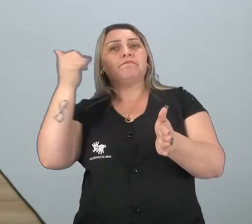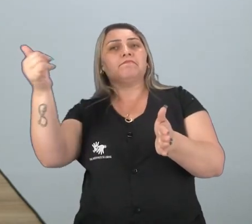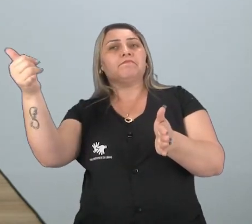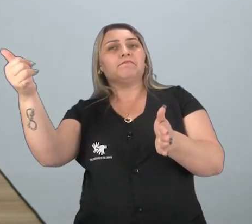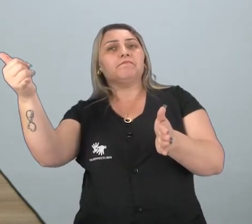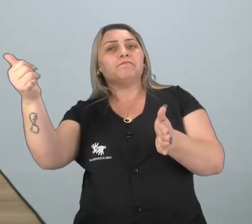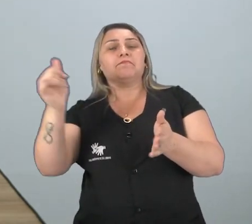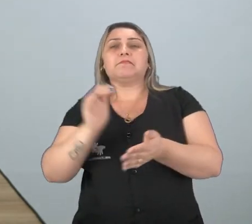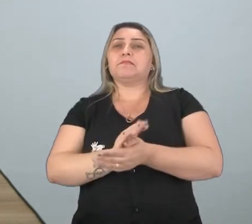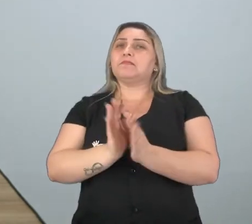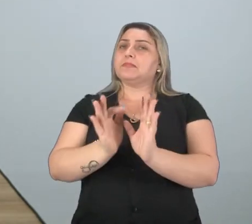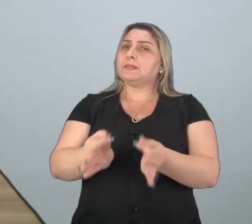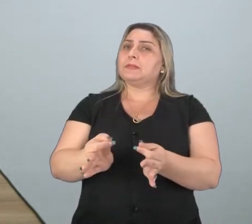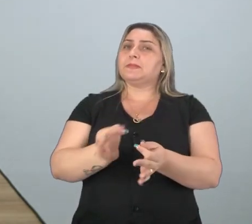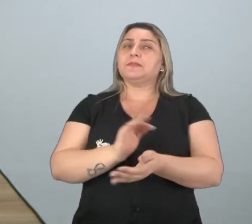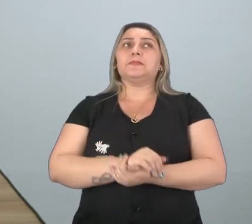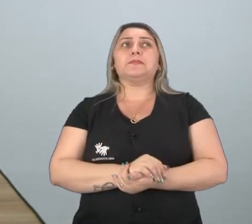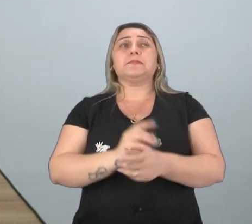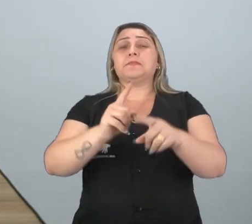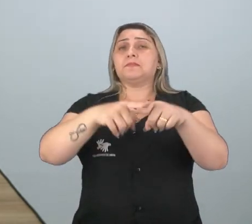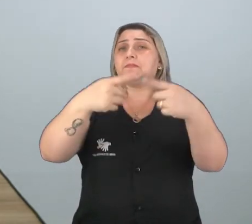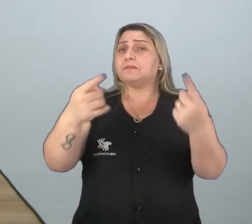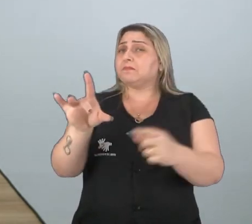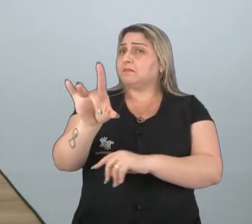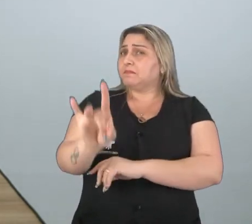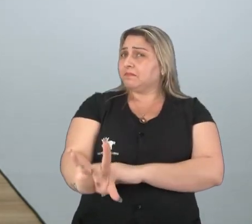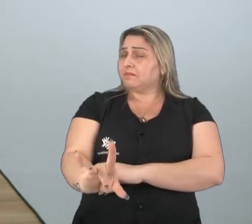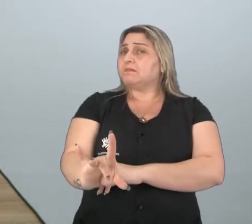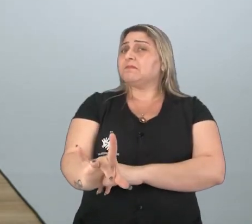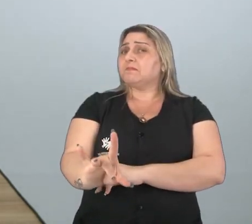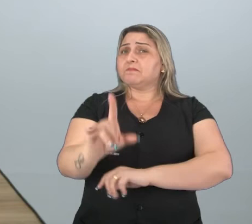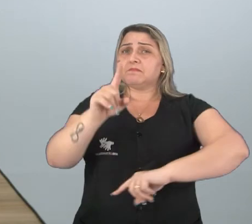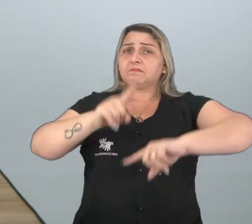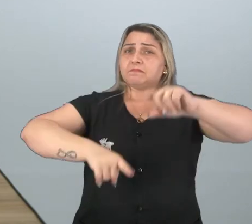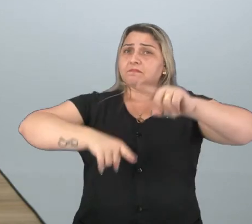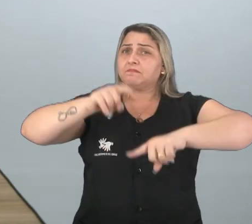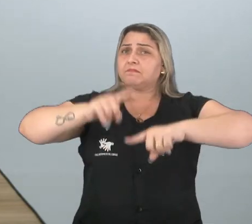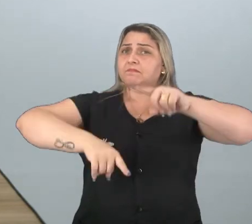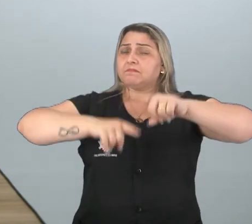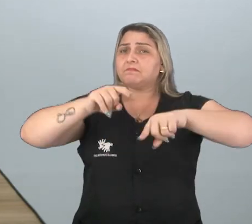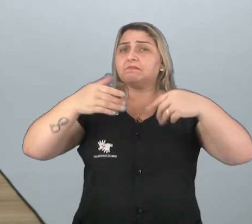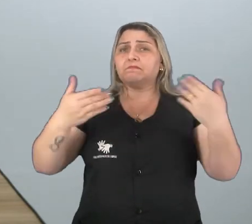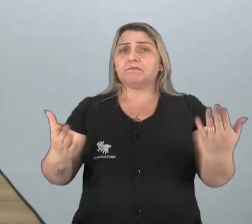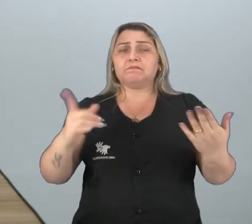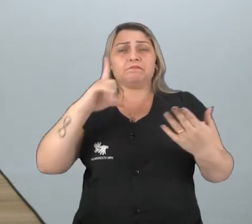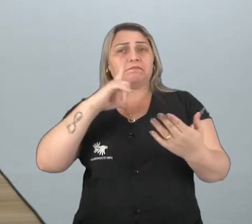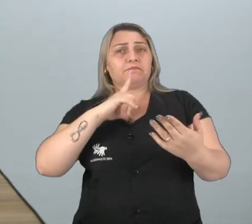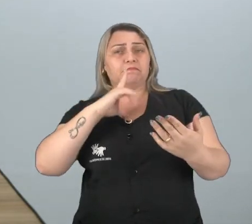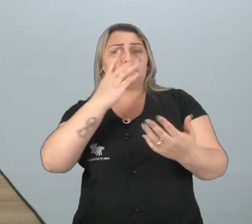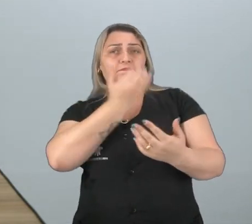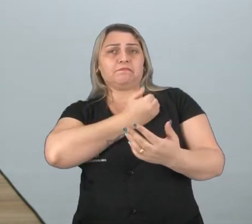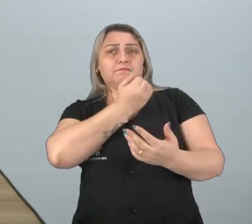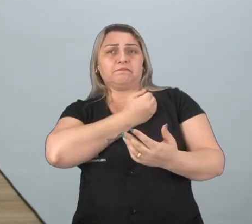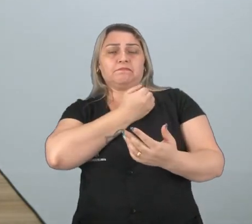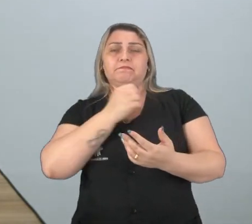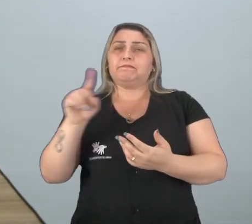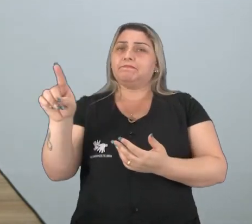ligação, certo? Mas será que são só nesses objetos que aparecem os